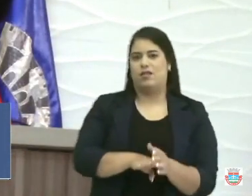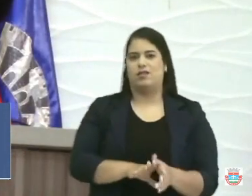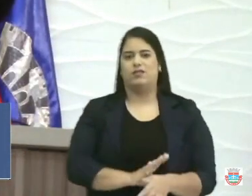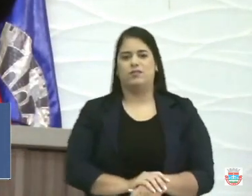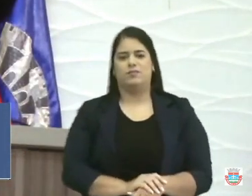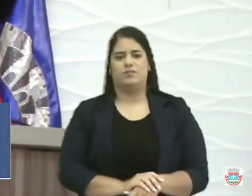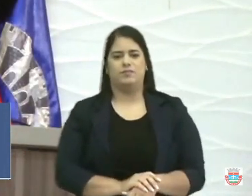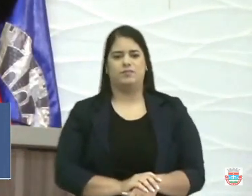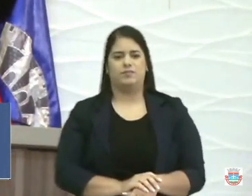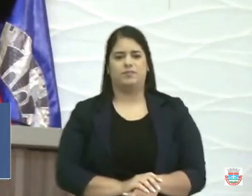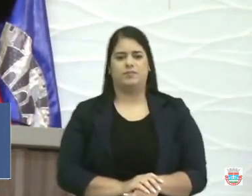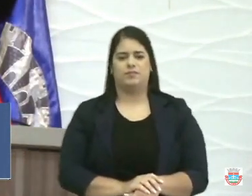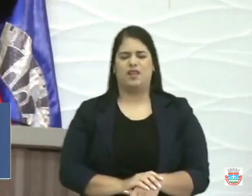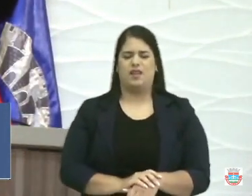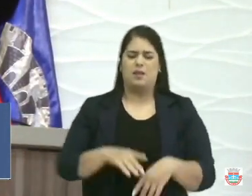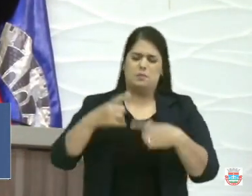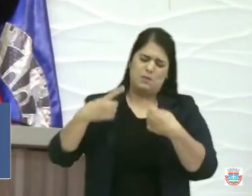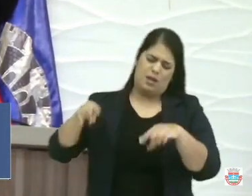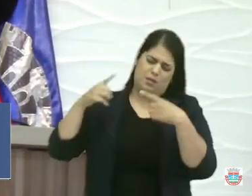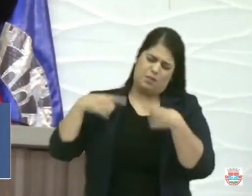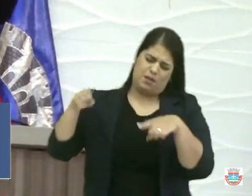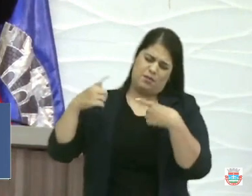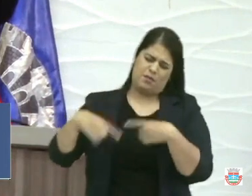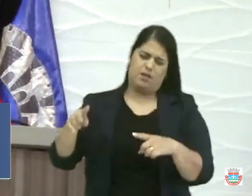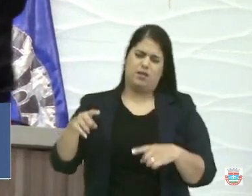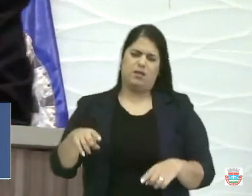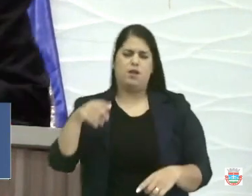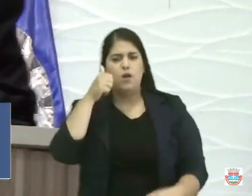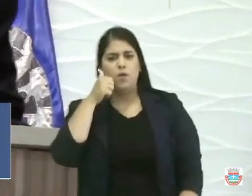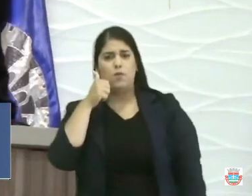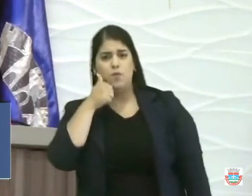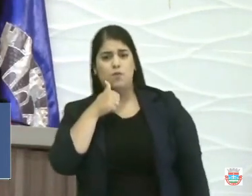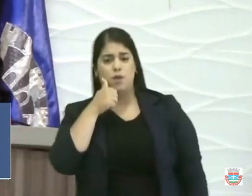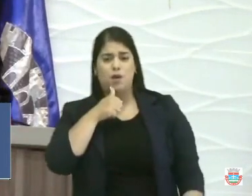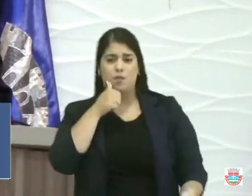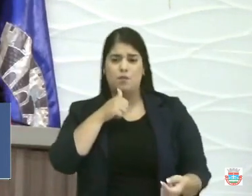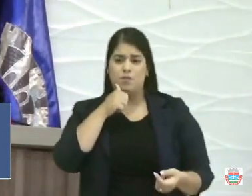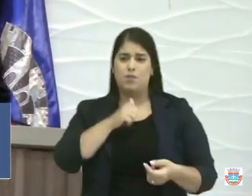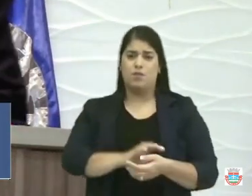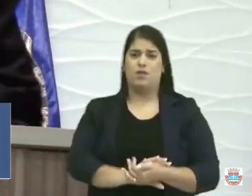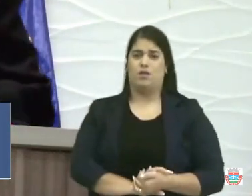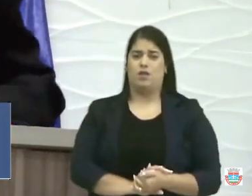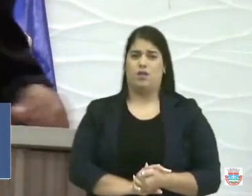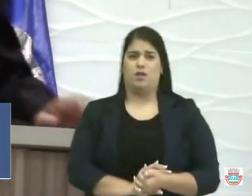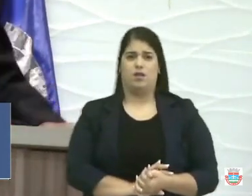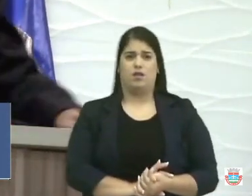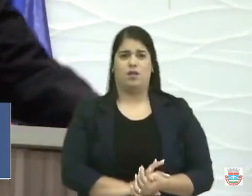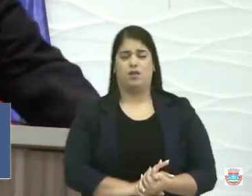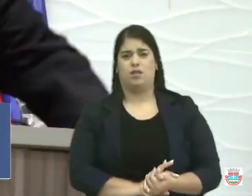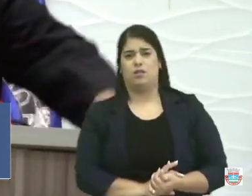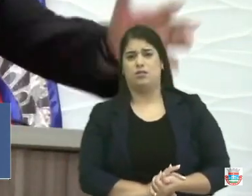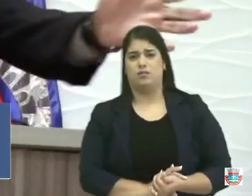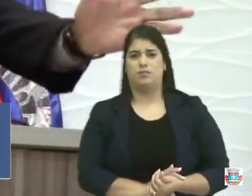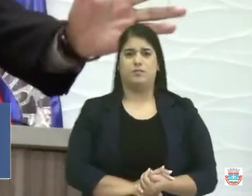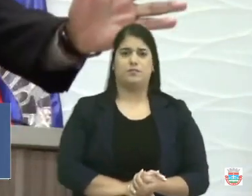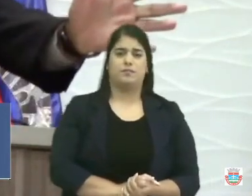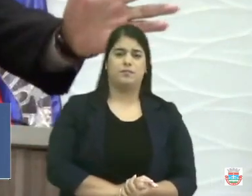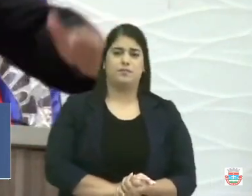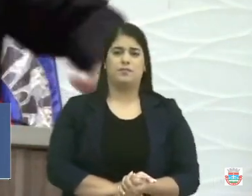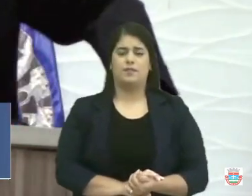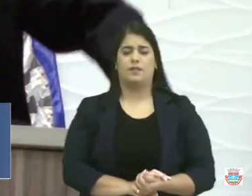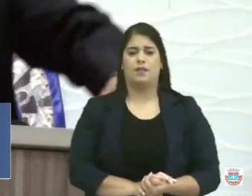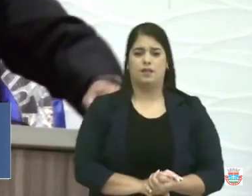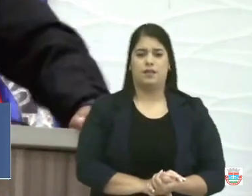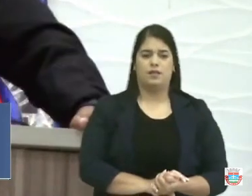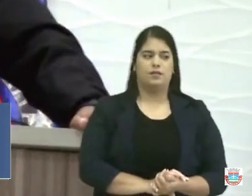mano. Porque se eu tivesse uma mulher, e ela, a minha mulher tivesse bater, ele vem aí, eu dava, ó, Maria, olha, eu te pego suas